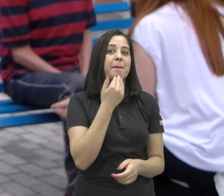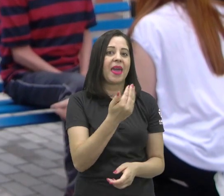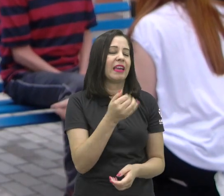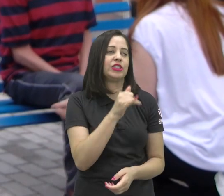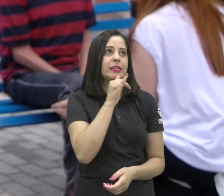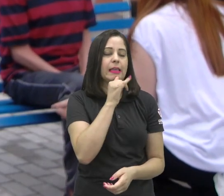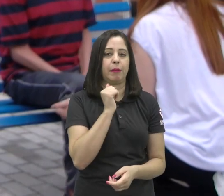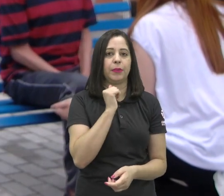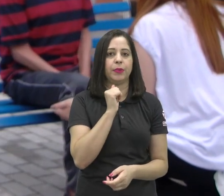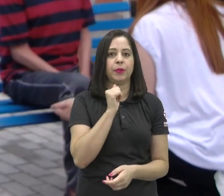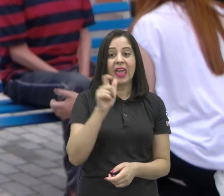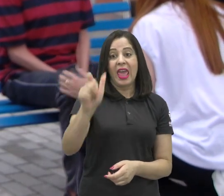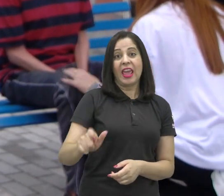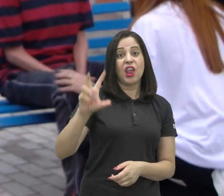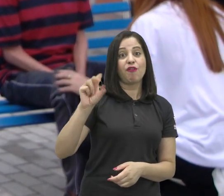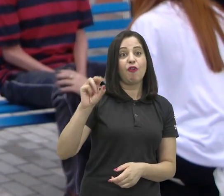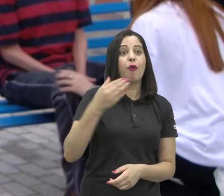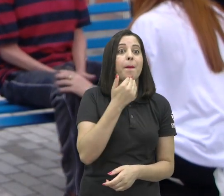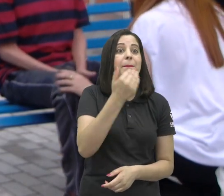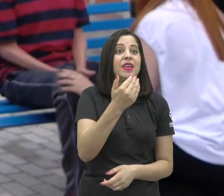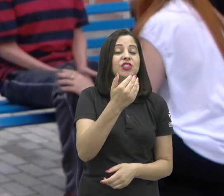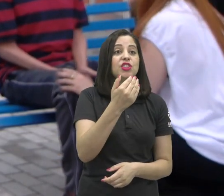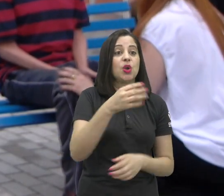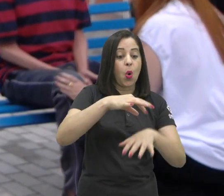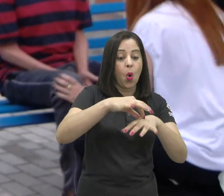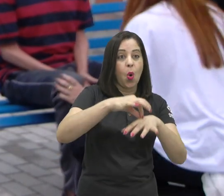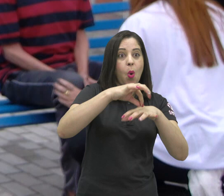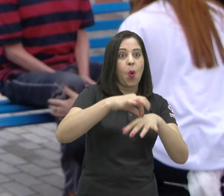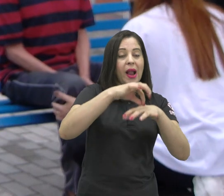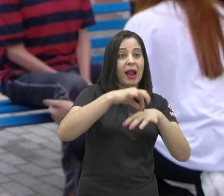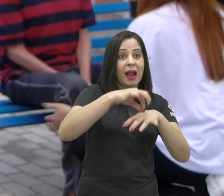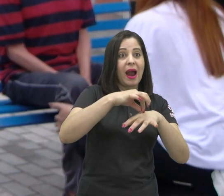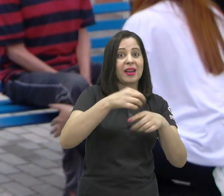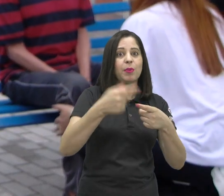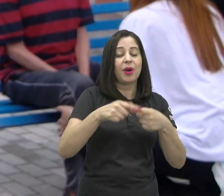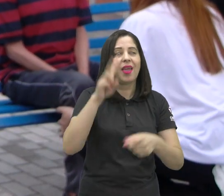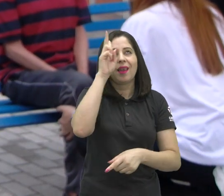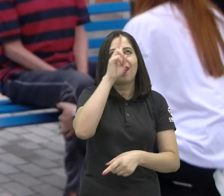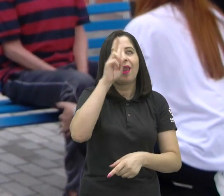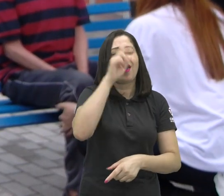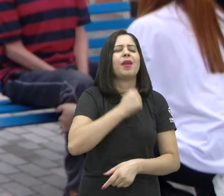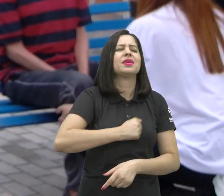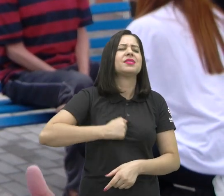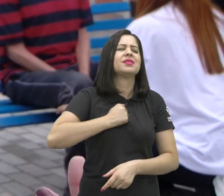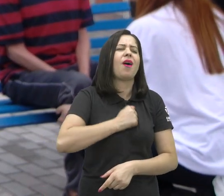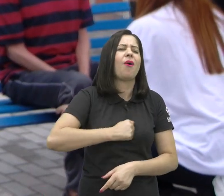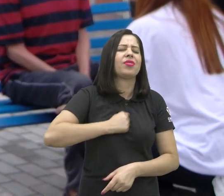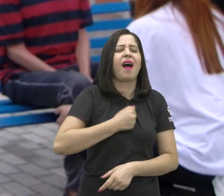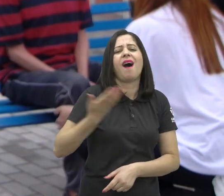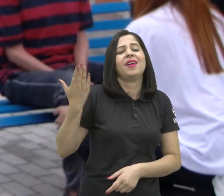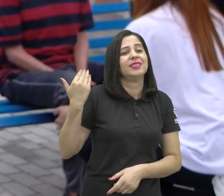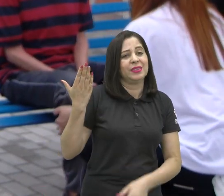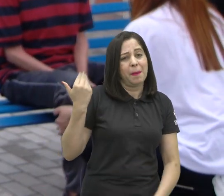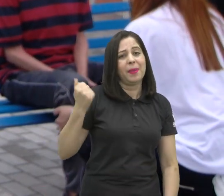também coisas que têm memórias afetivas. Então, teve um idoso, por exemplo, que pediu rabada com polenta. Por quê? Porque isso remetia à infância dele. Então, aquela saudade